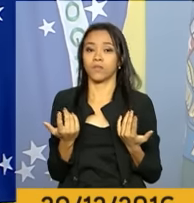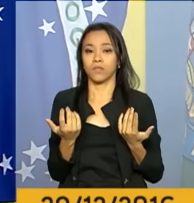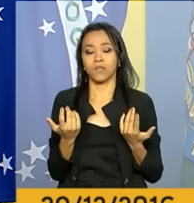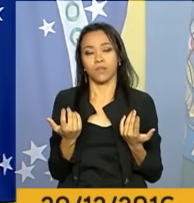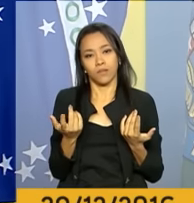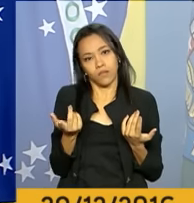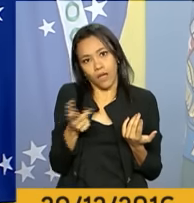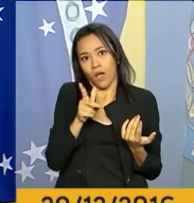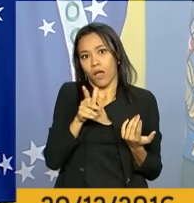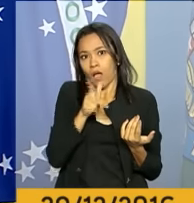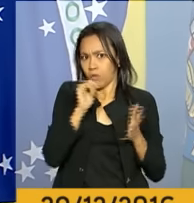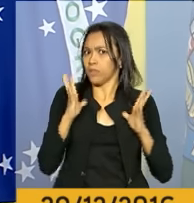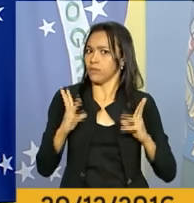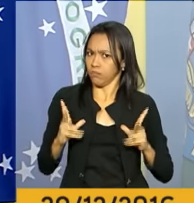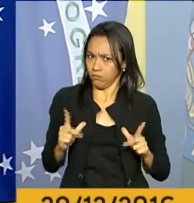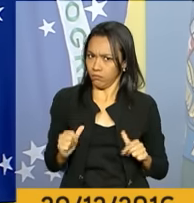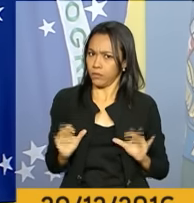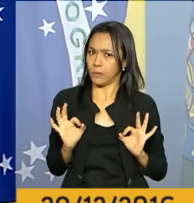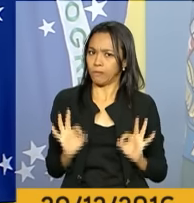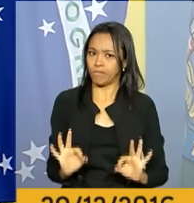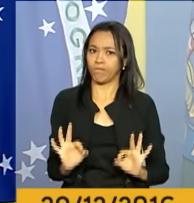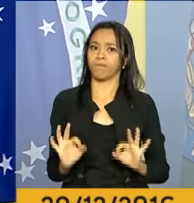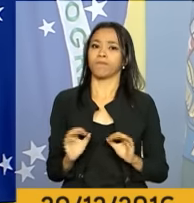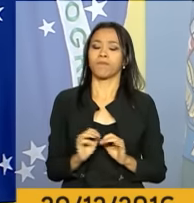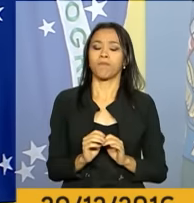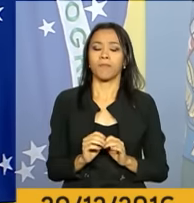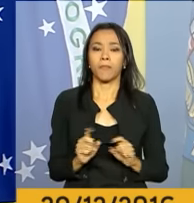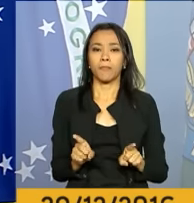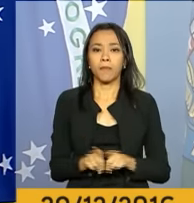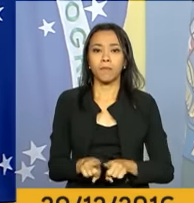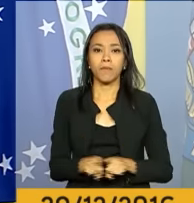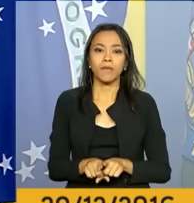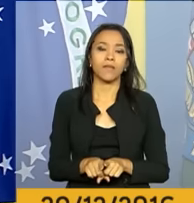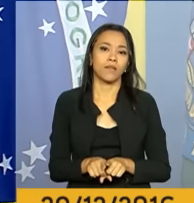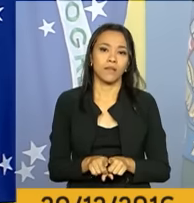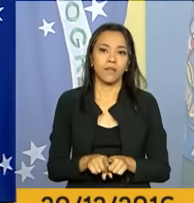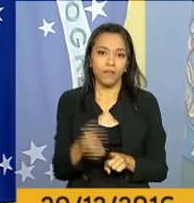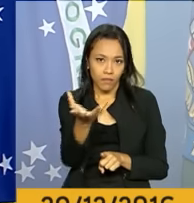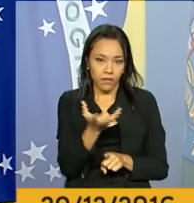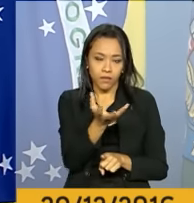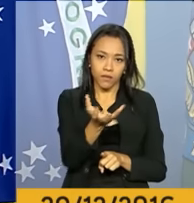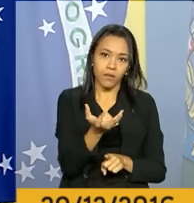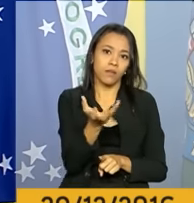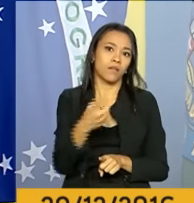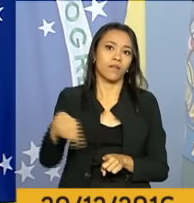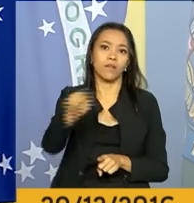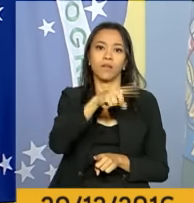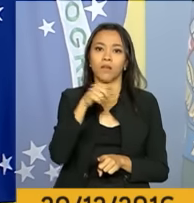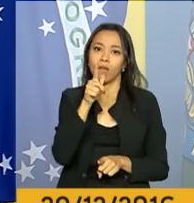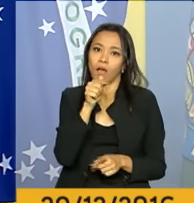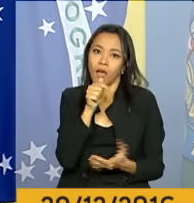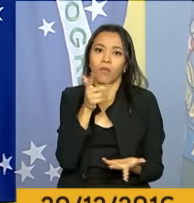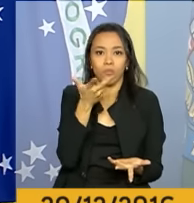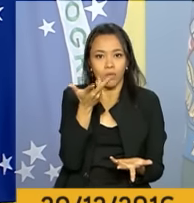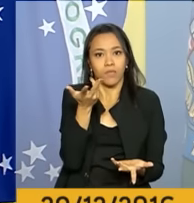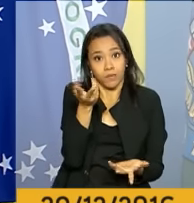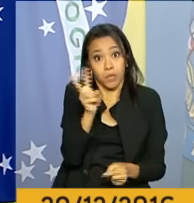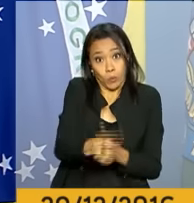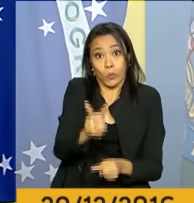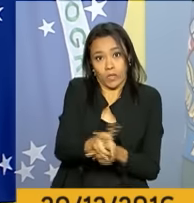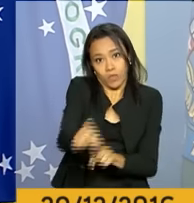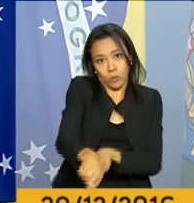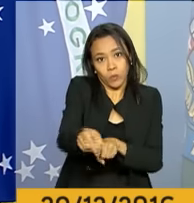digamos potável e e de igual maneira aqueles que eh querem água para eventual agricultura